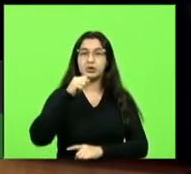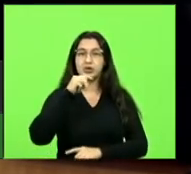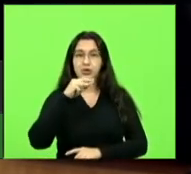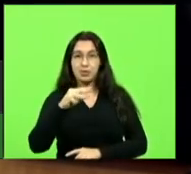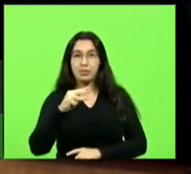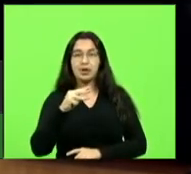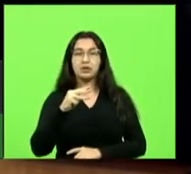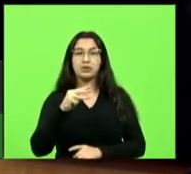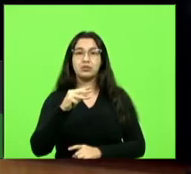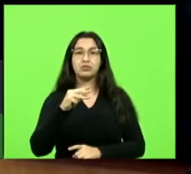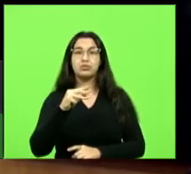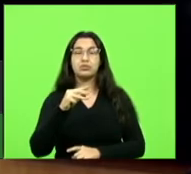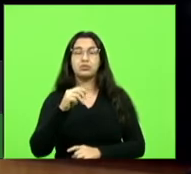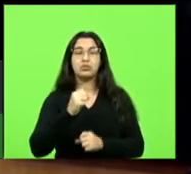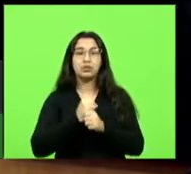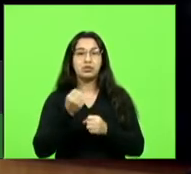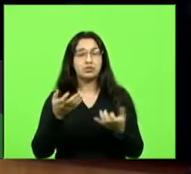famílias,